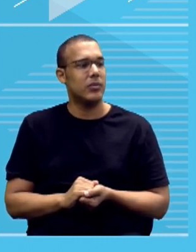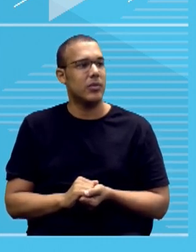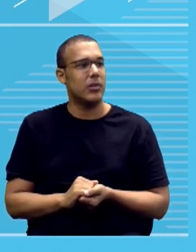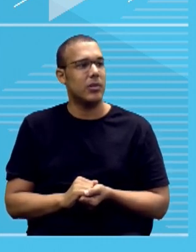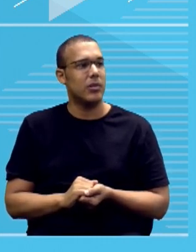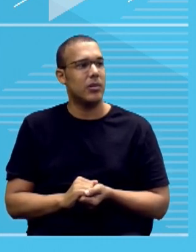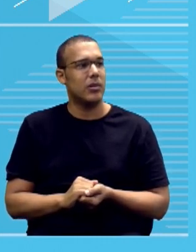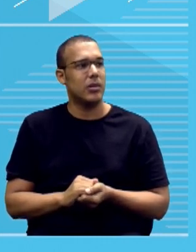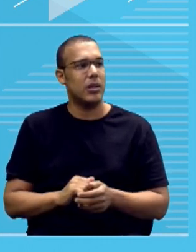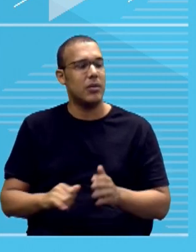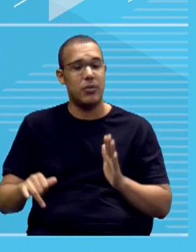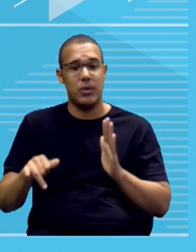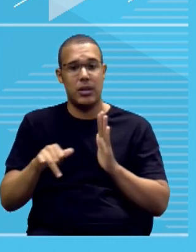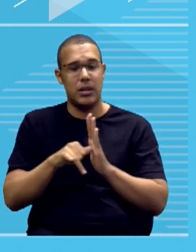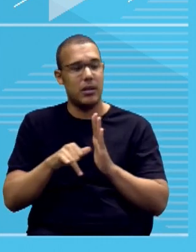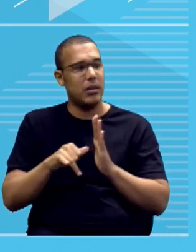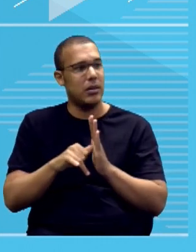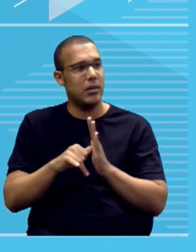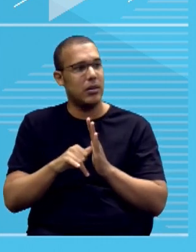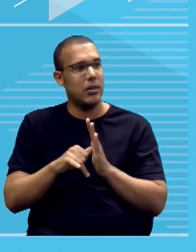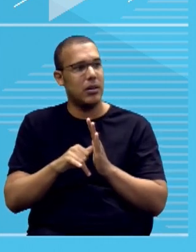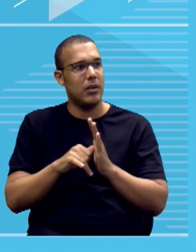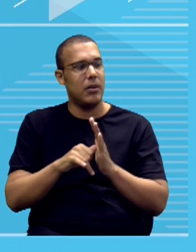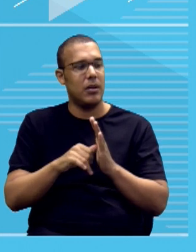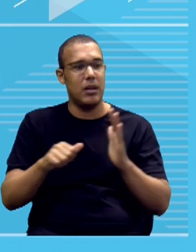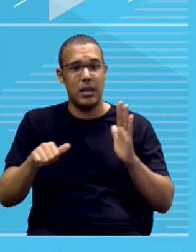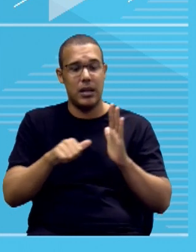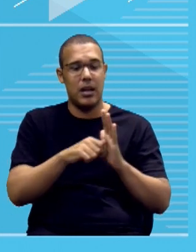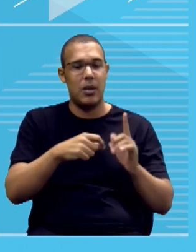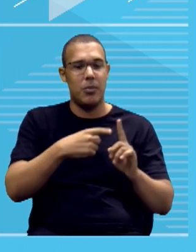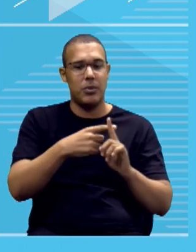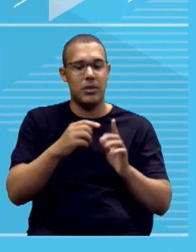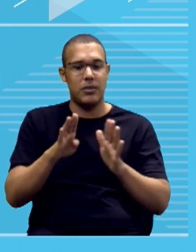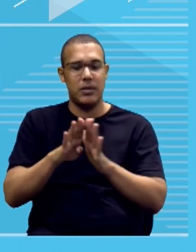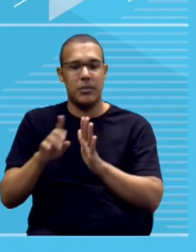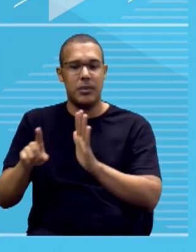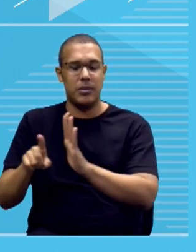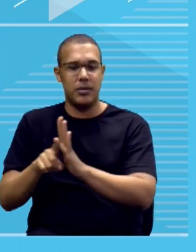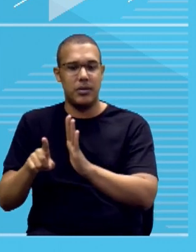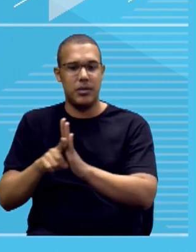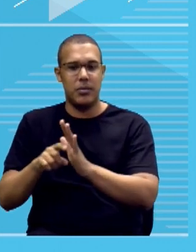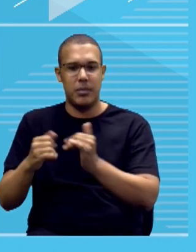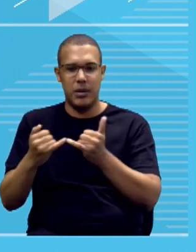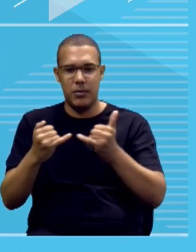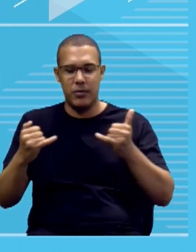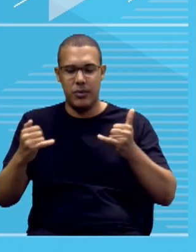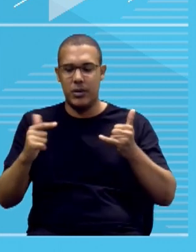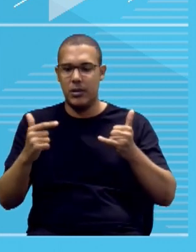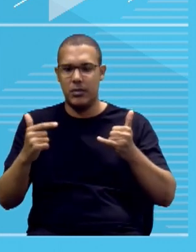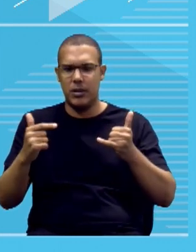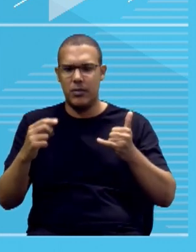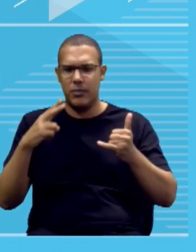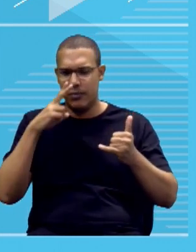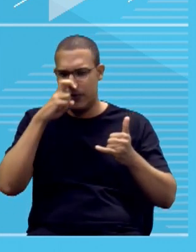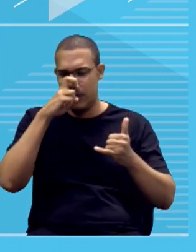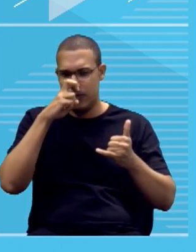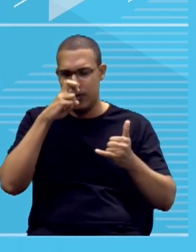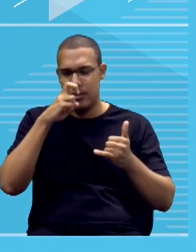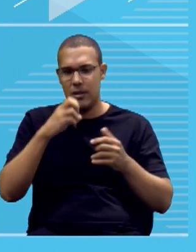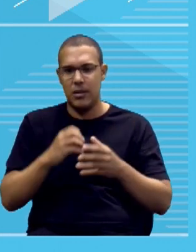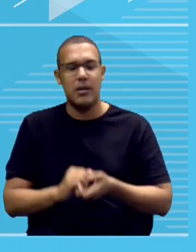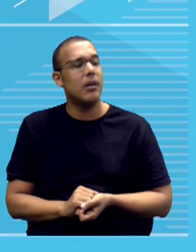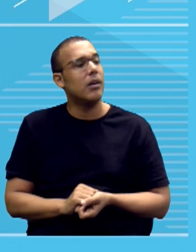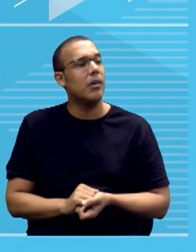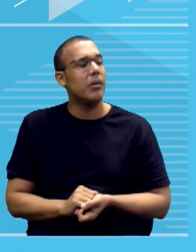curto-circuito, conectado diretamente aos terminais positivos e negativos por um fio sem resistência, será produzida a